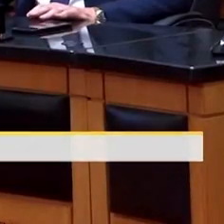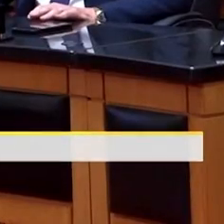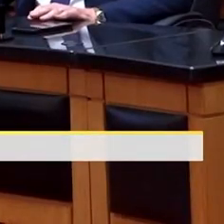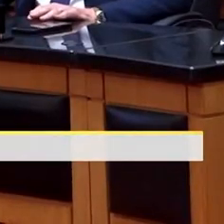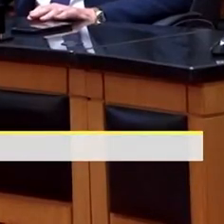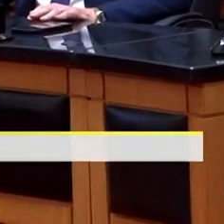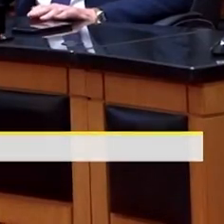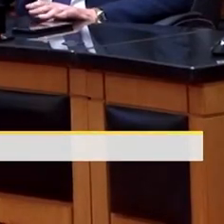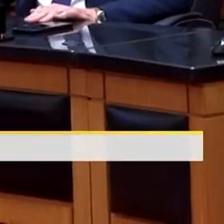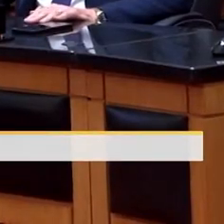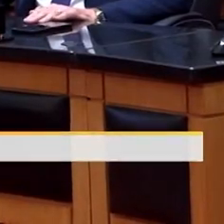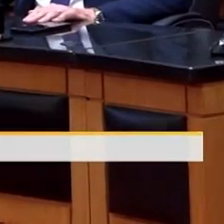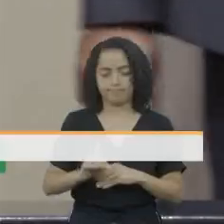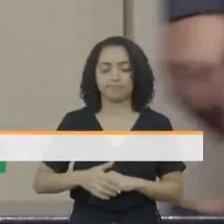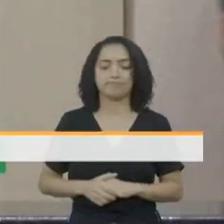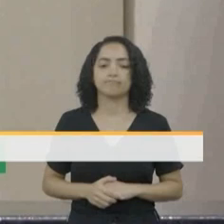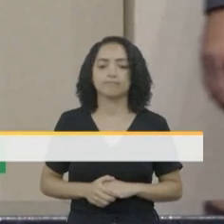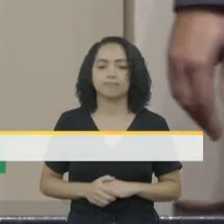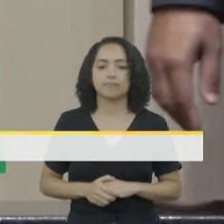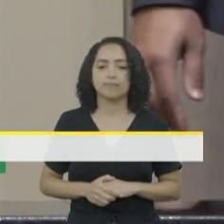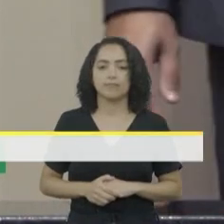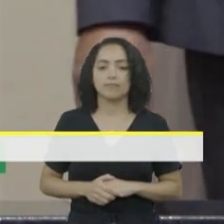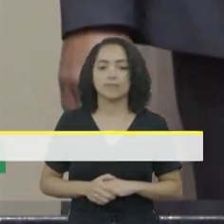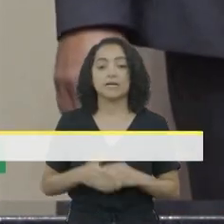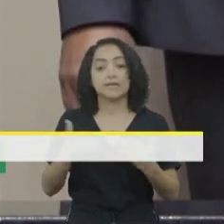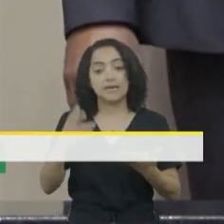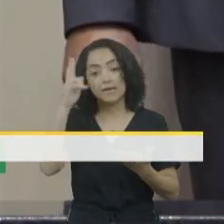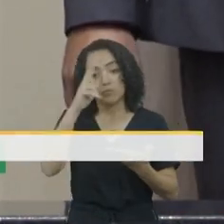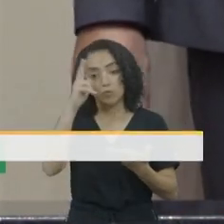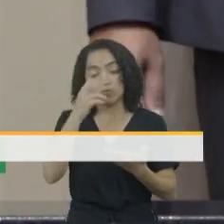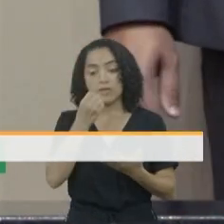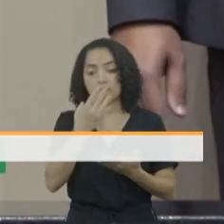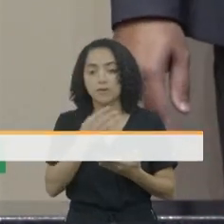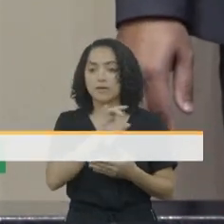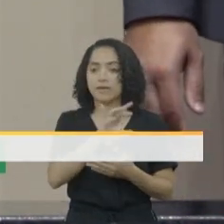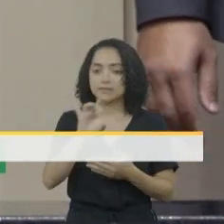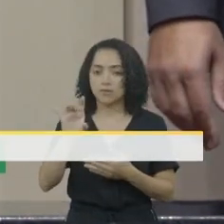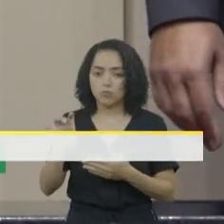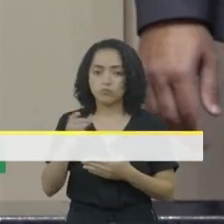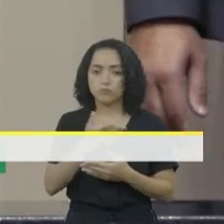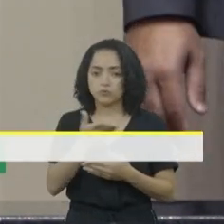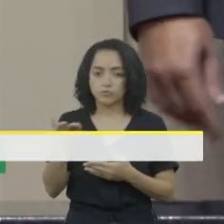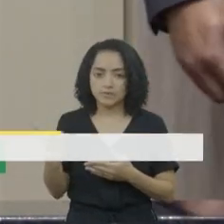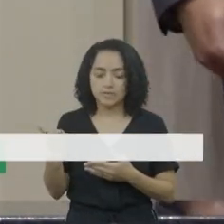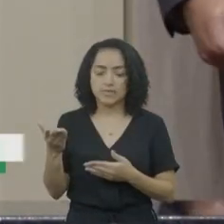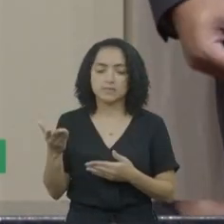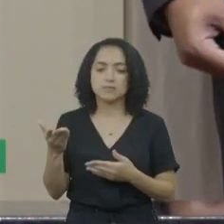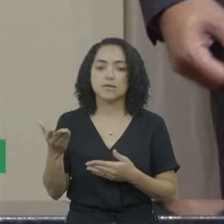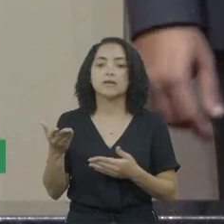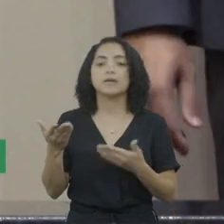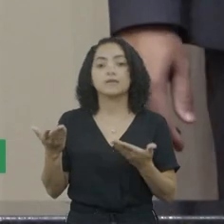maior número de legislaturas. Nunca é demais lembrar a cada um e a cada uma de nós que